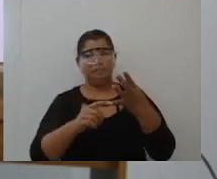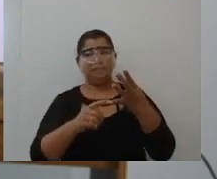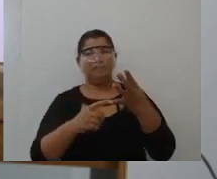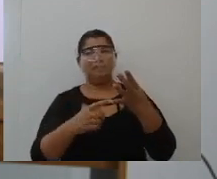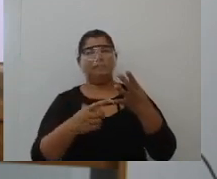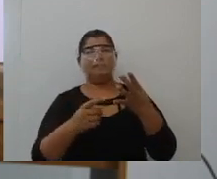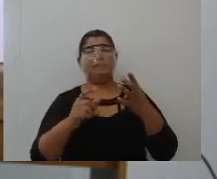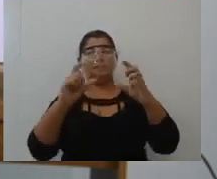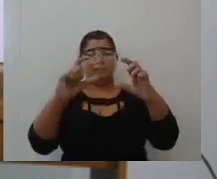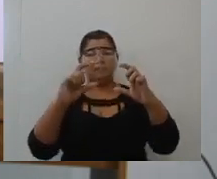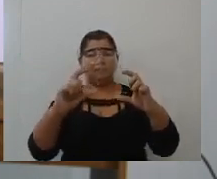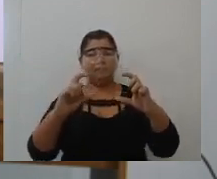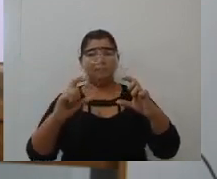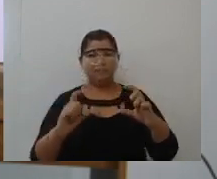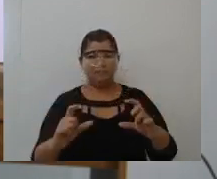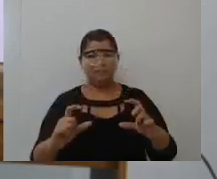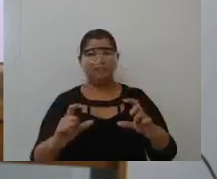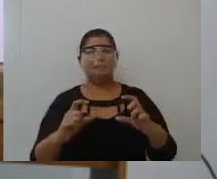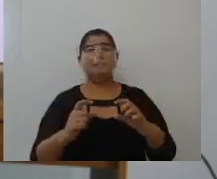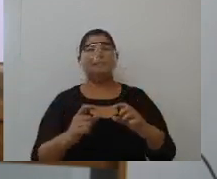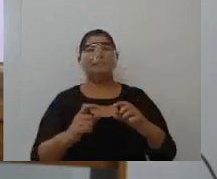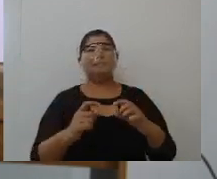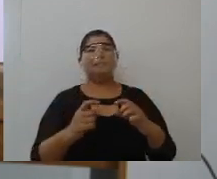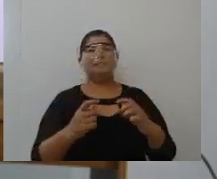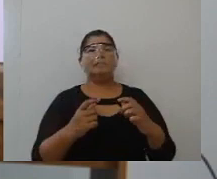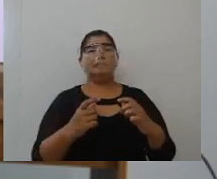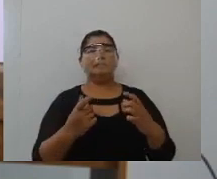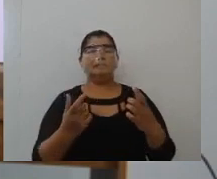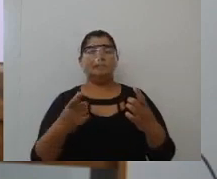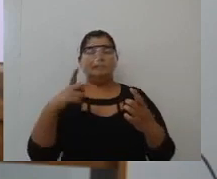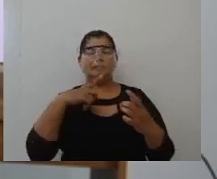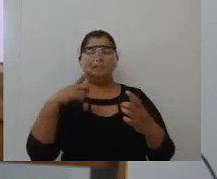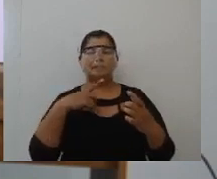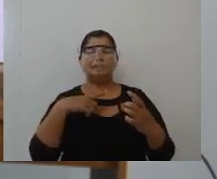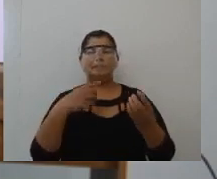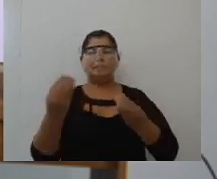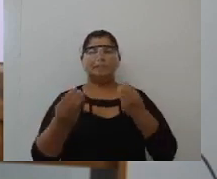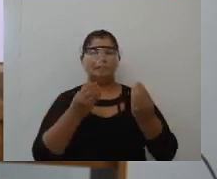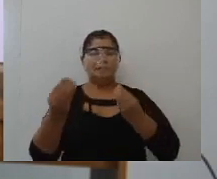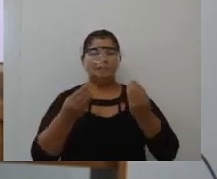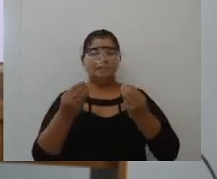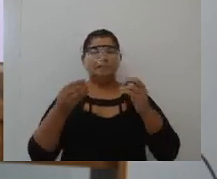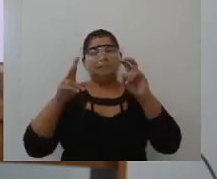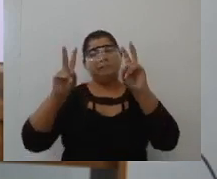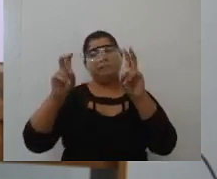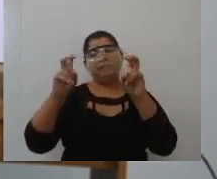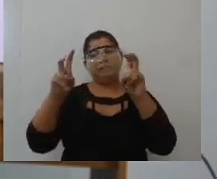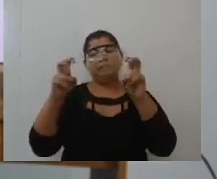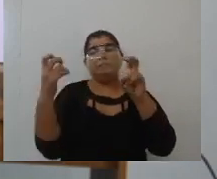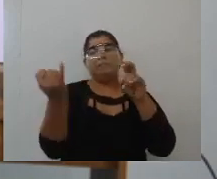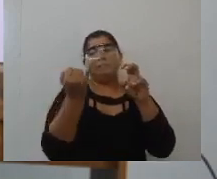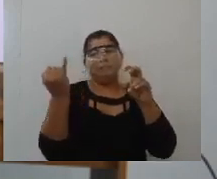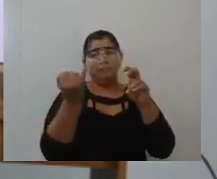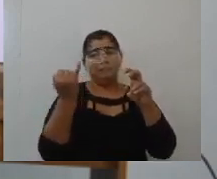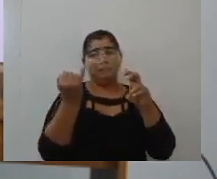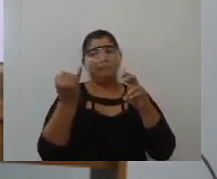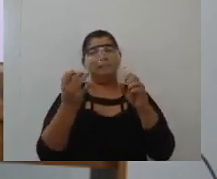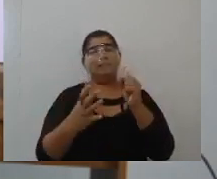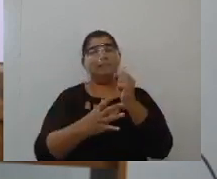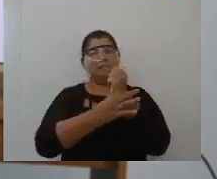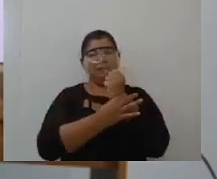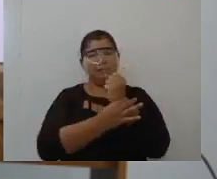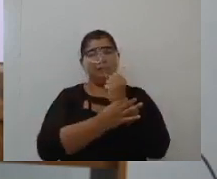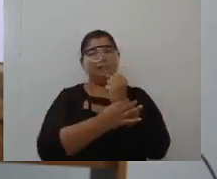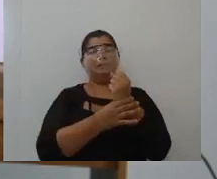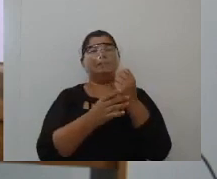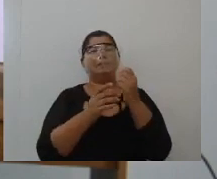tá chegando mais perguntas, gente, só para não perder o fio da meada. Em relação à quarta competência, existem alguns assuntos que são primordiais para a gente garantir esses 200